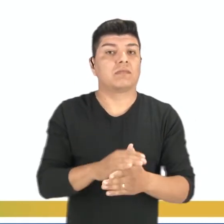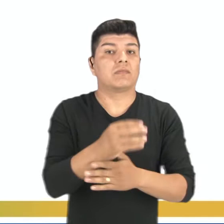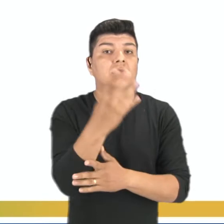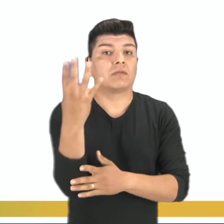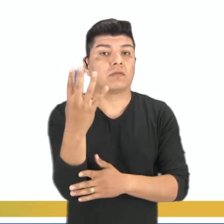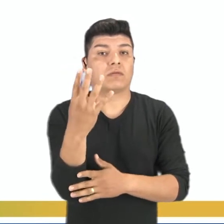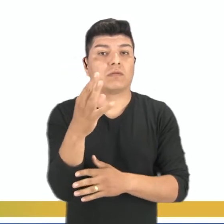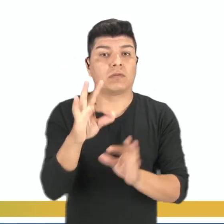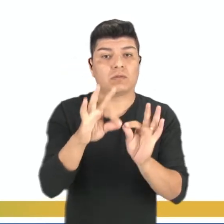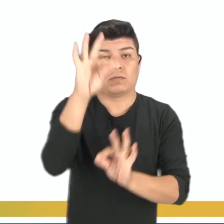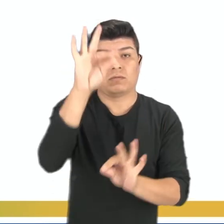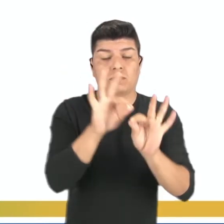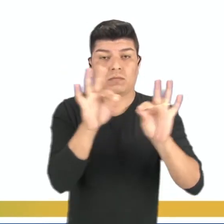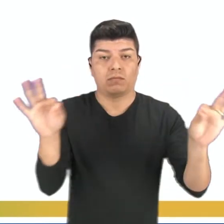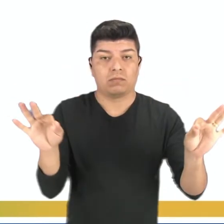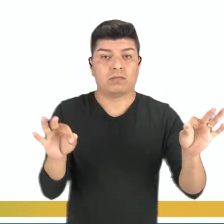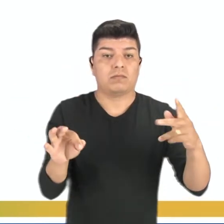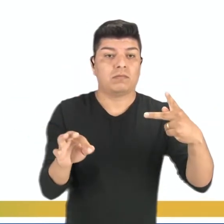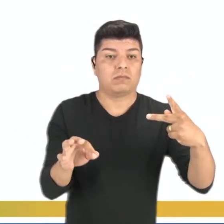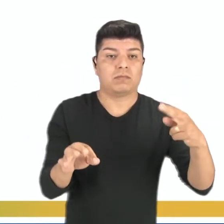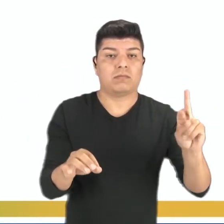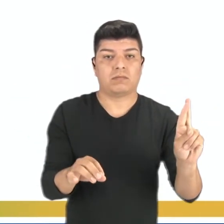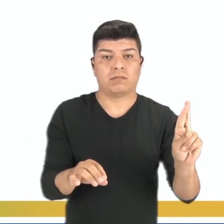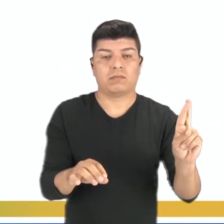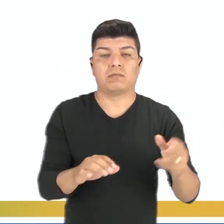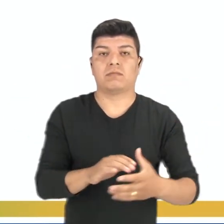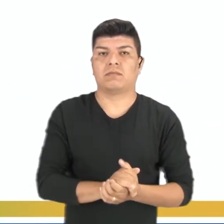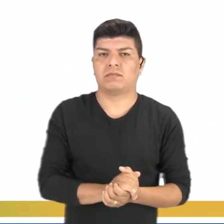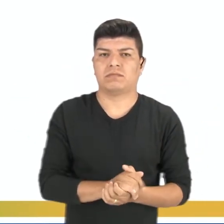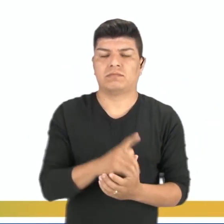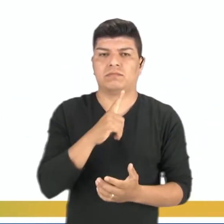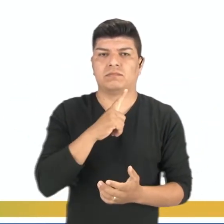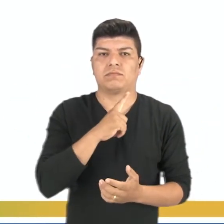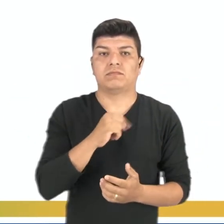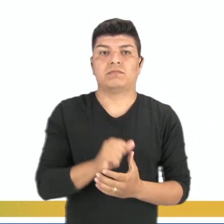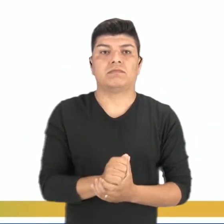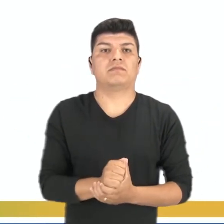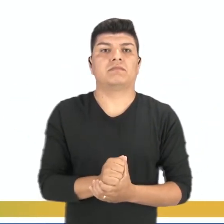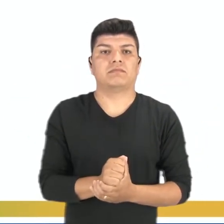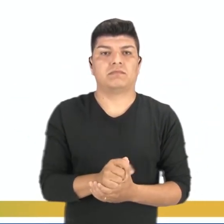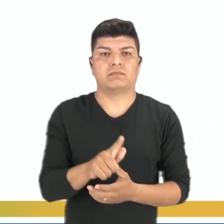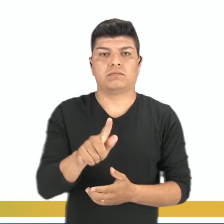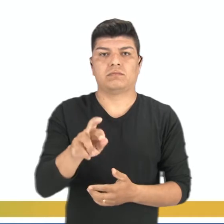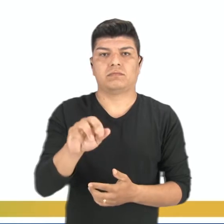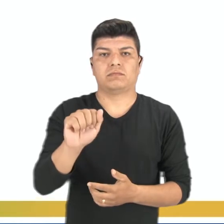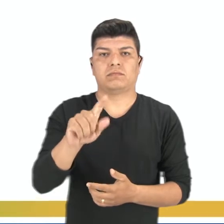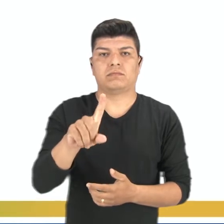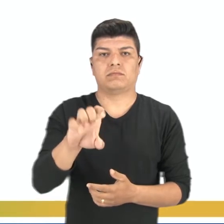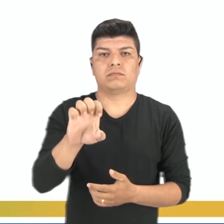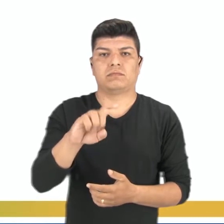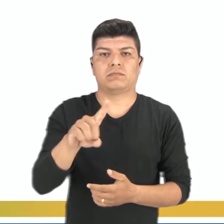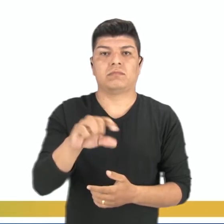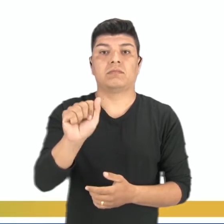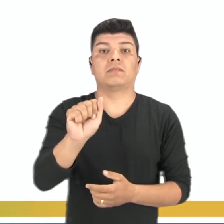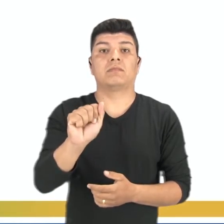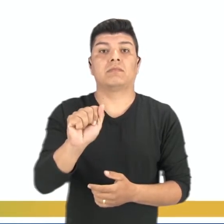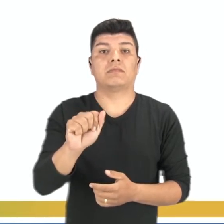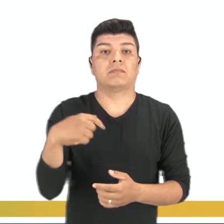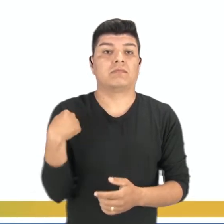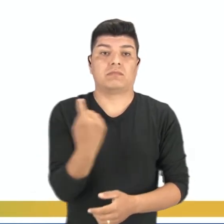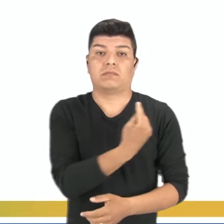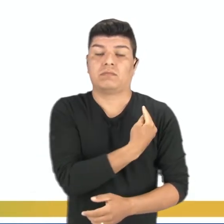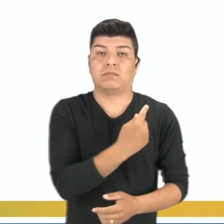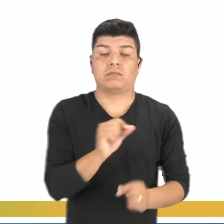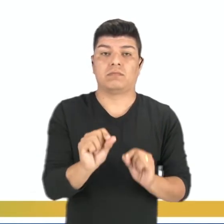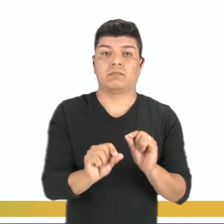Quanto mede o nosso PR? E aí nós temos a nossa grandeza ou as nossas